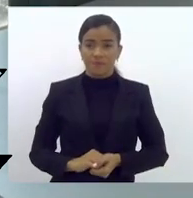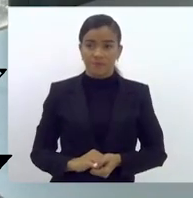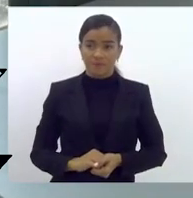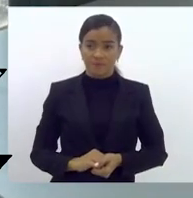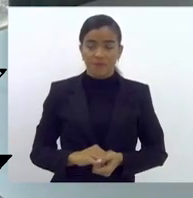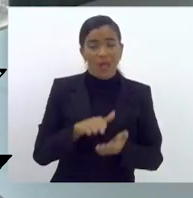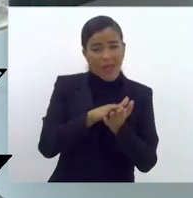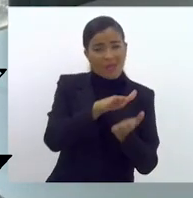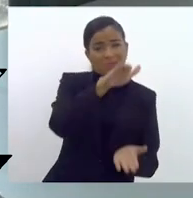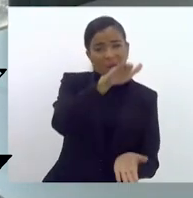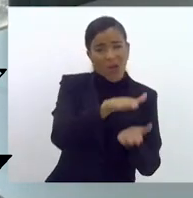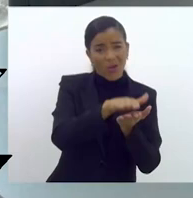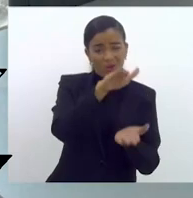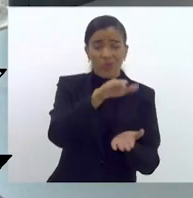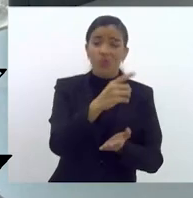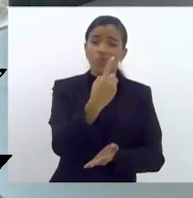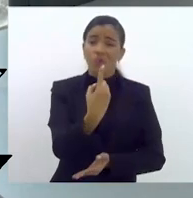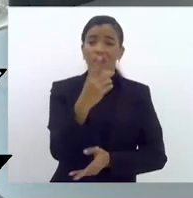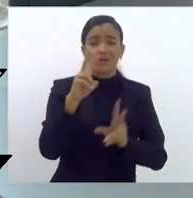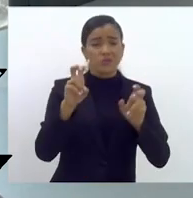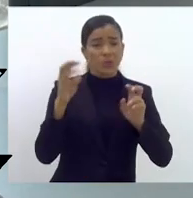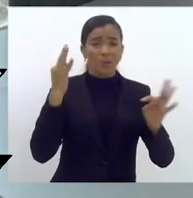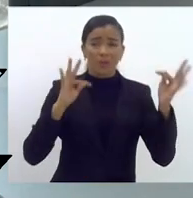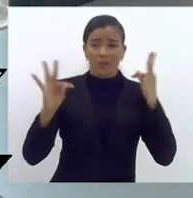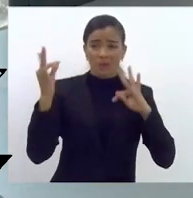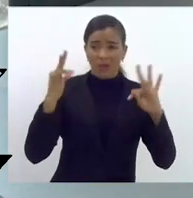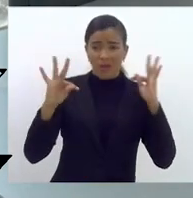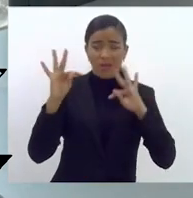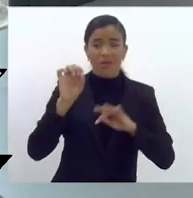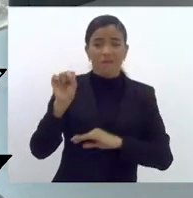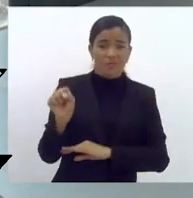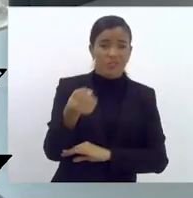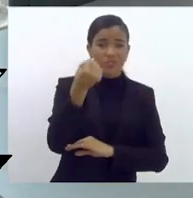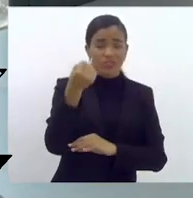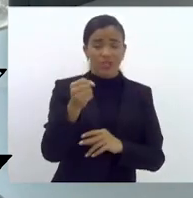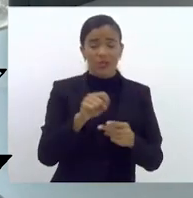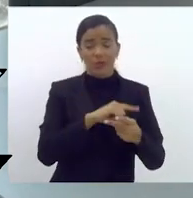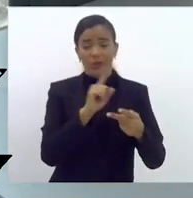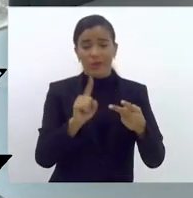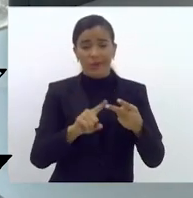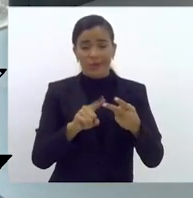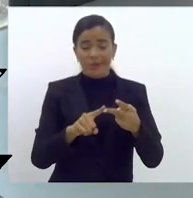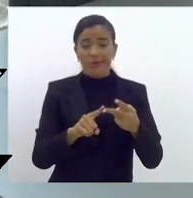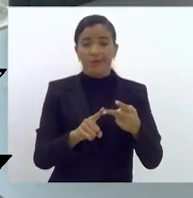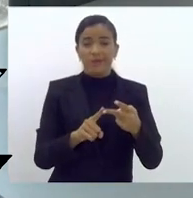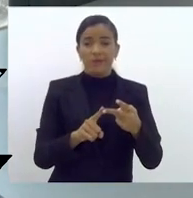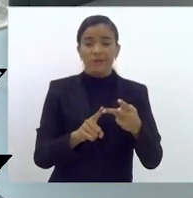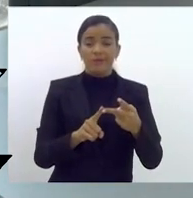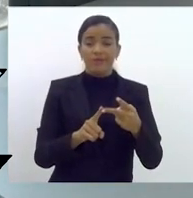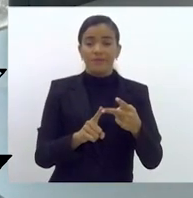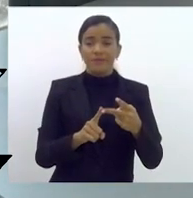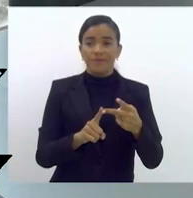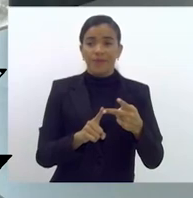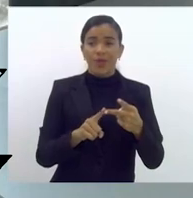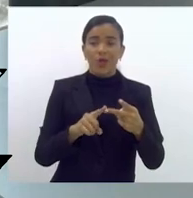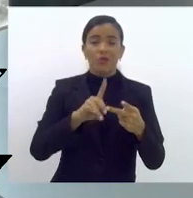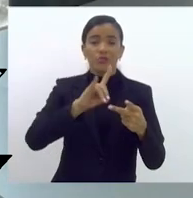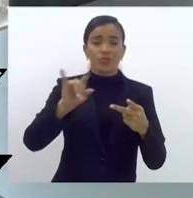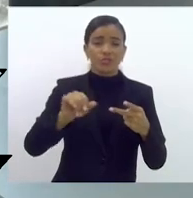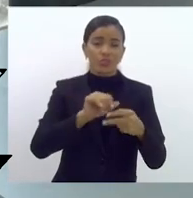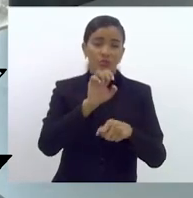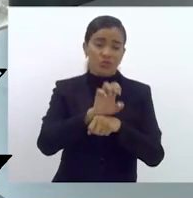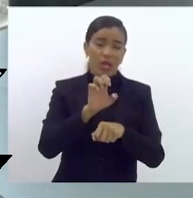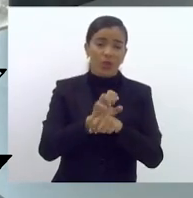votar em bloco um é sobre a questão do Turismo você vê cervejeiro o outro é Estadual o dia do